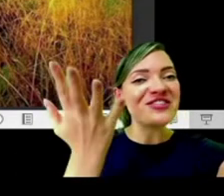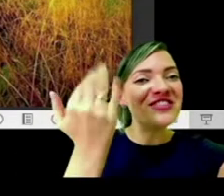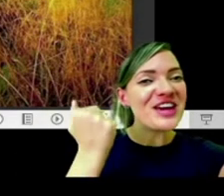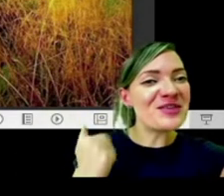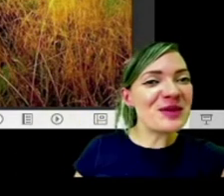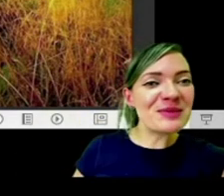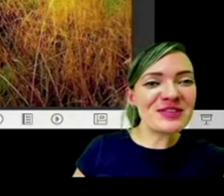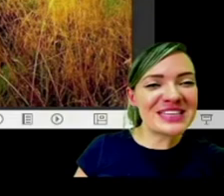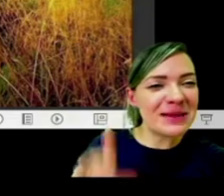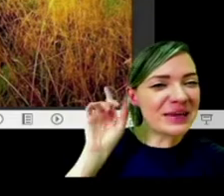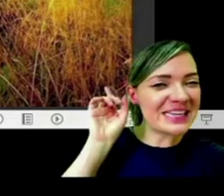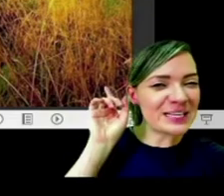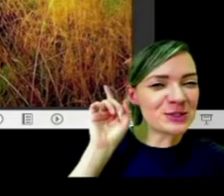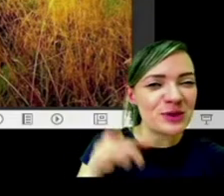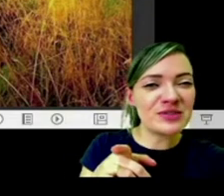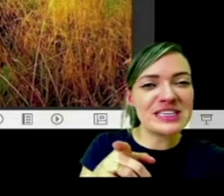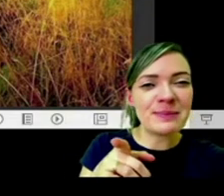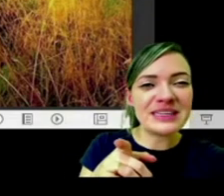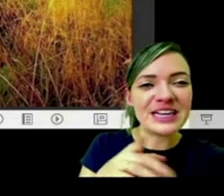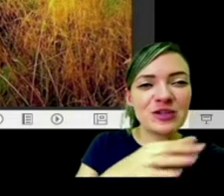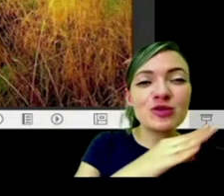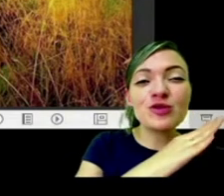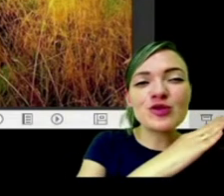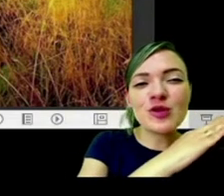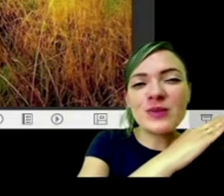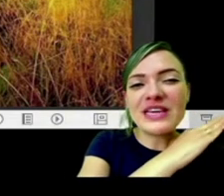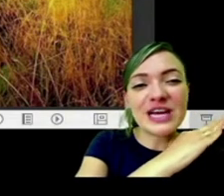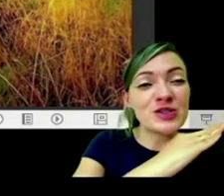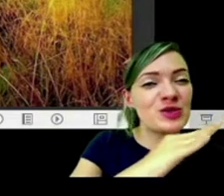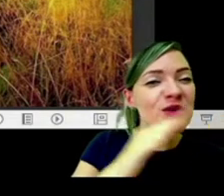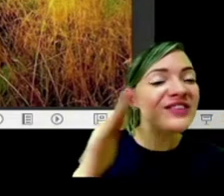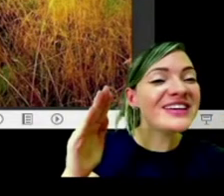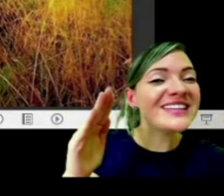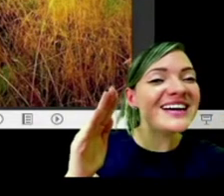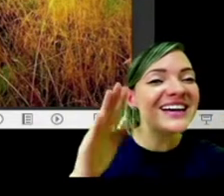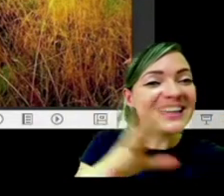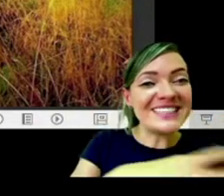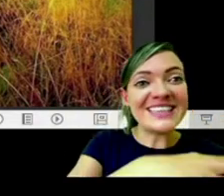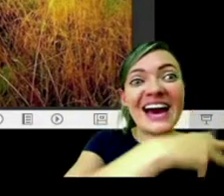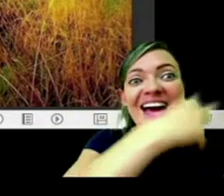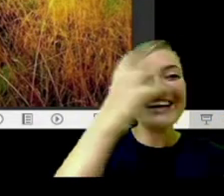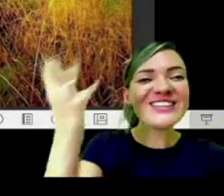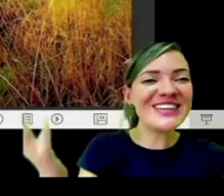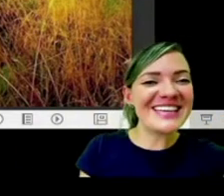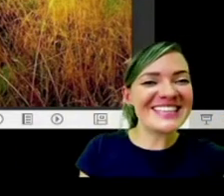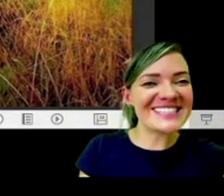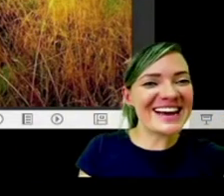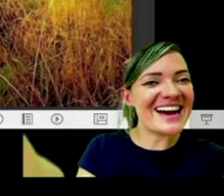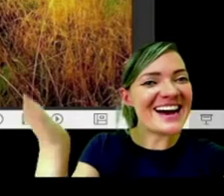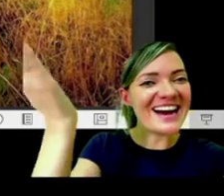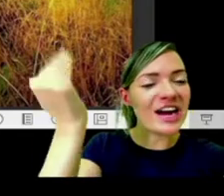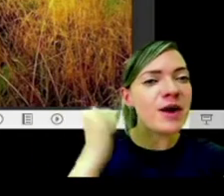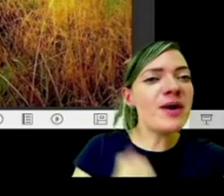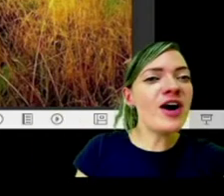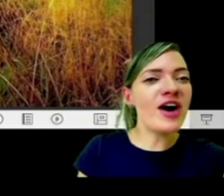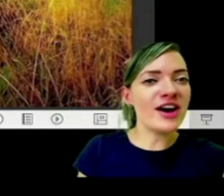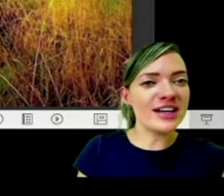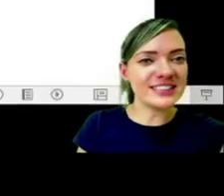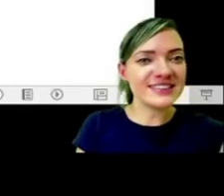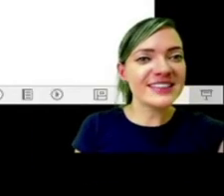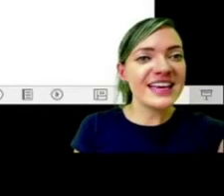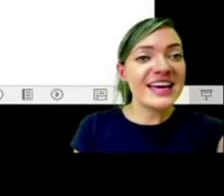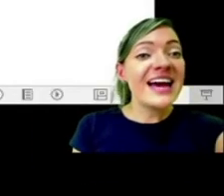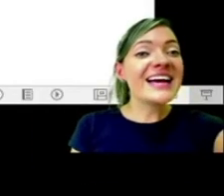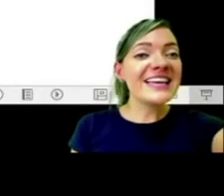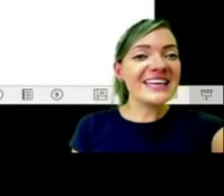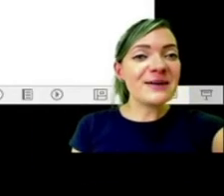Então, vem comigo para você gabaritar as provas e aprender tudo sobre a sua vida e a natureza.